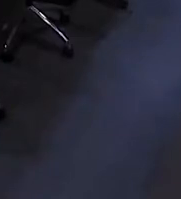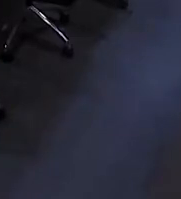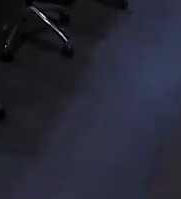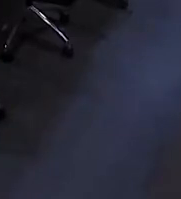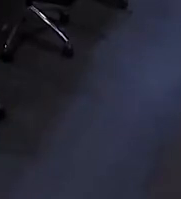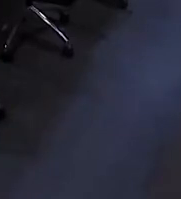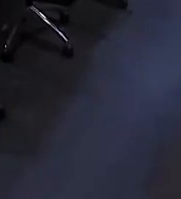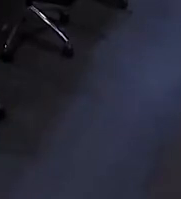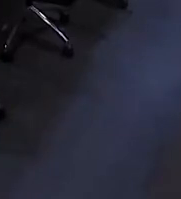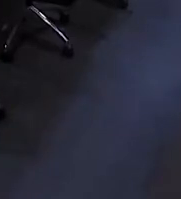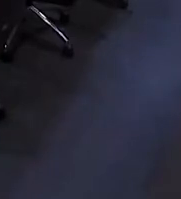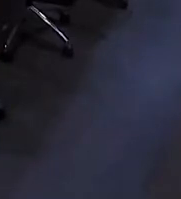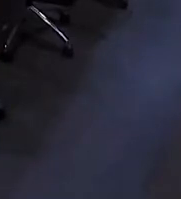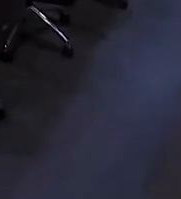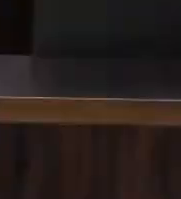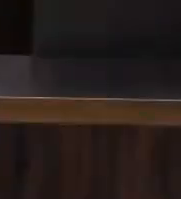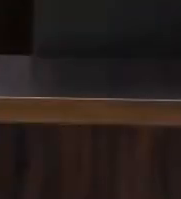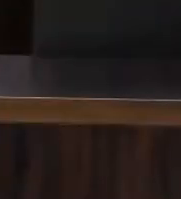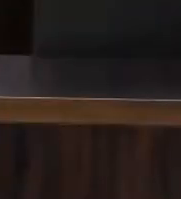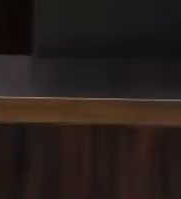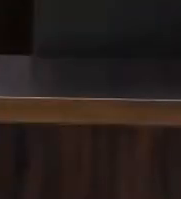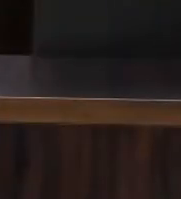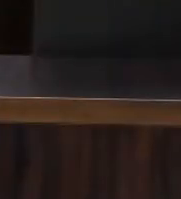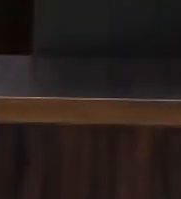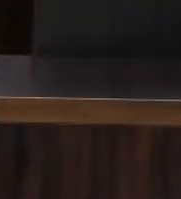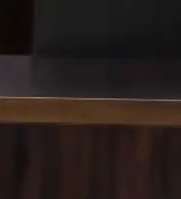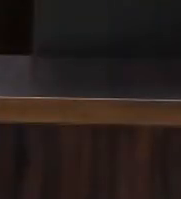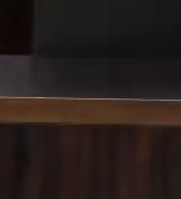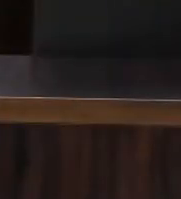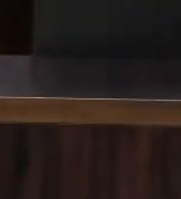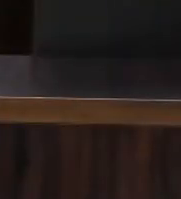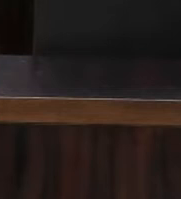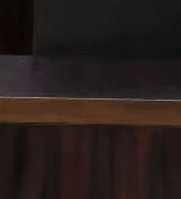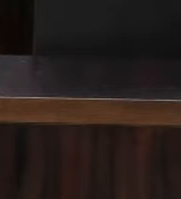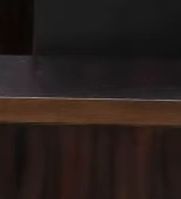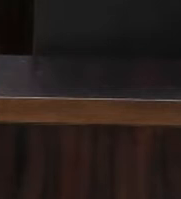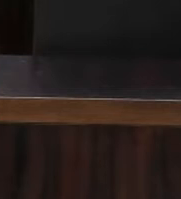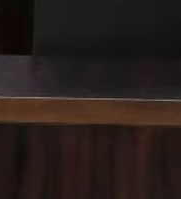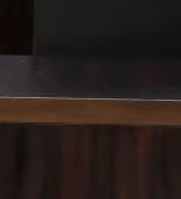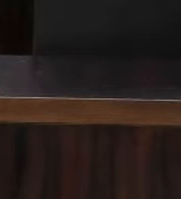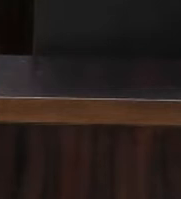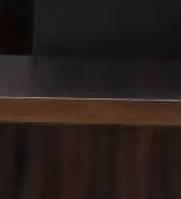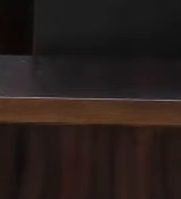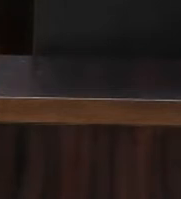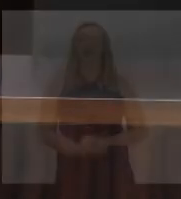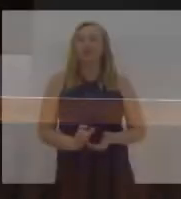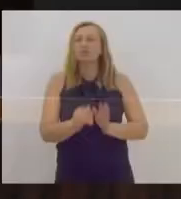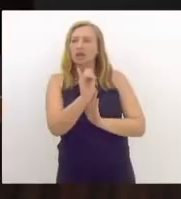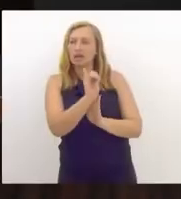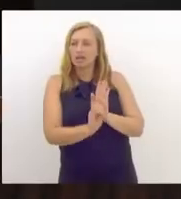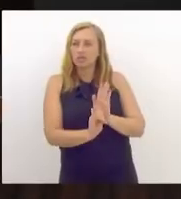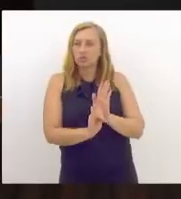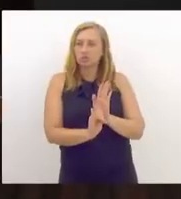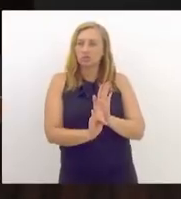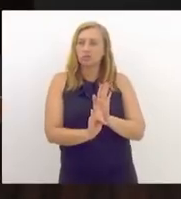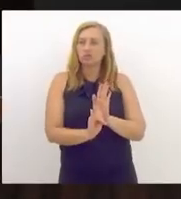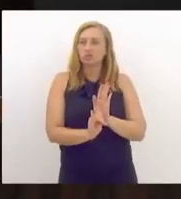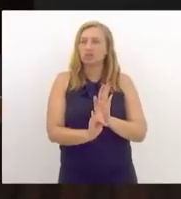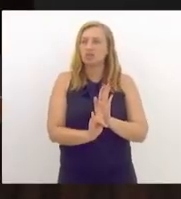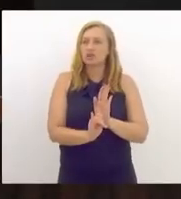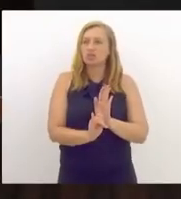Boa noite a todos e todas agora de verdade vamos dar início ao lançamento do nosso relatório Bia anual